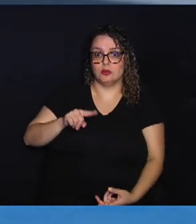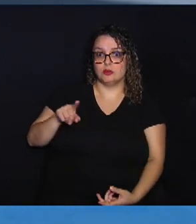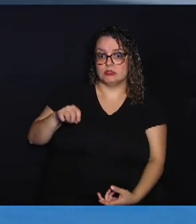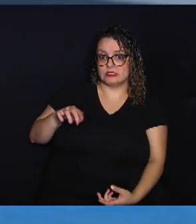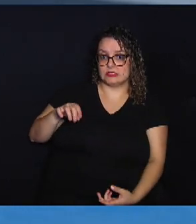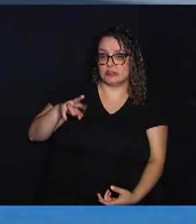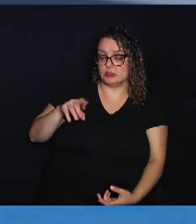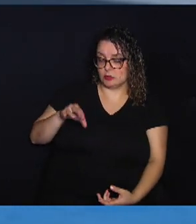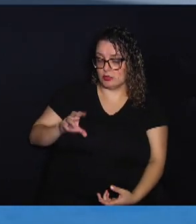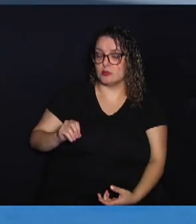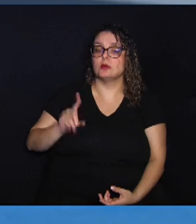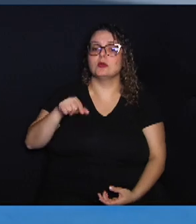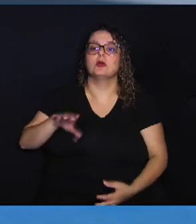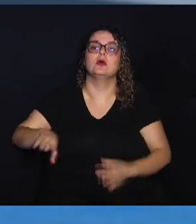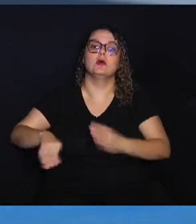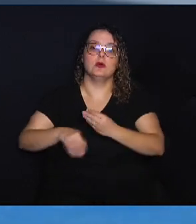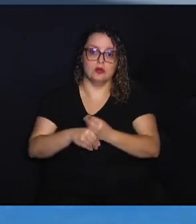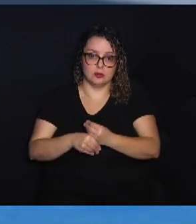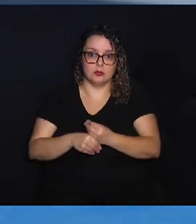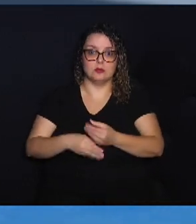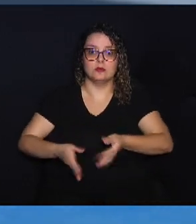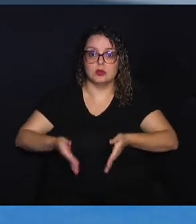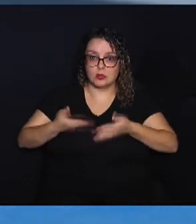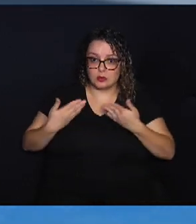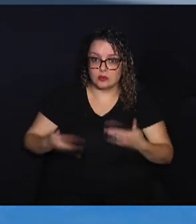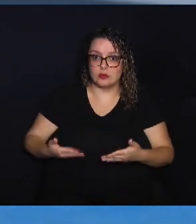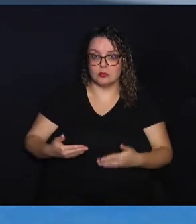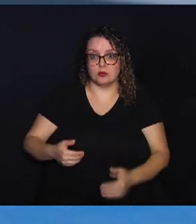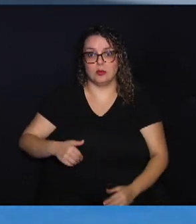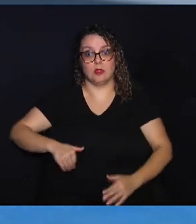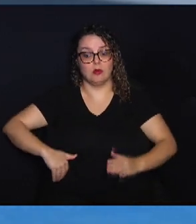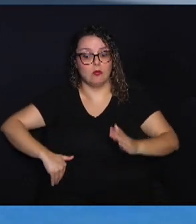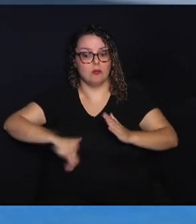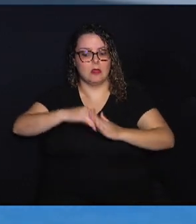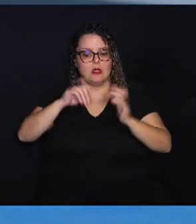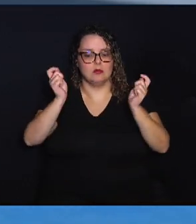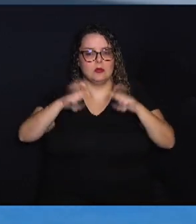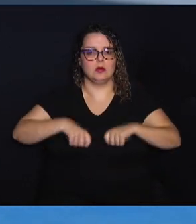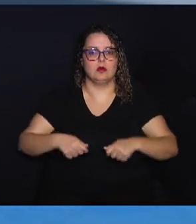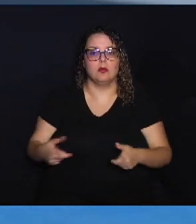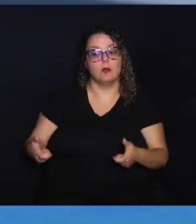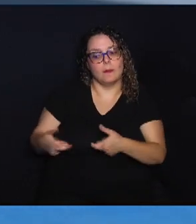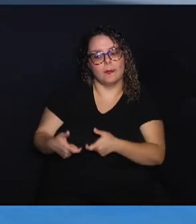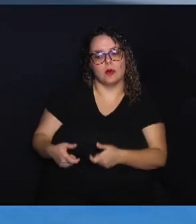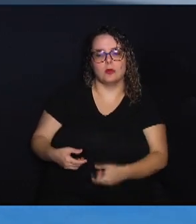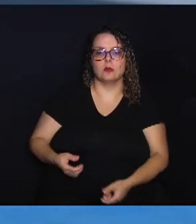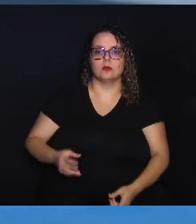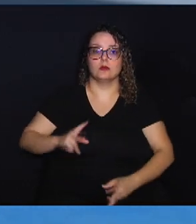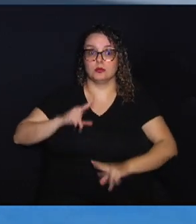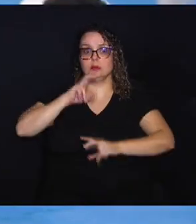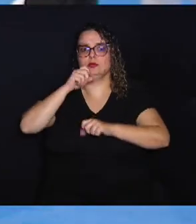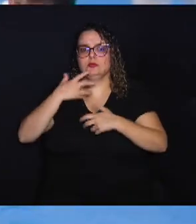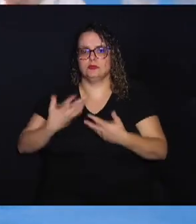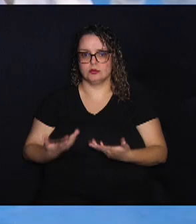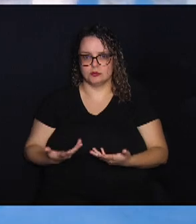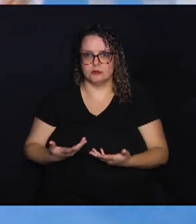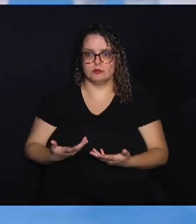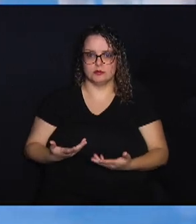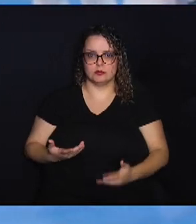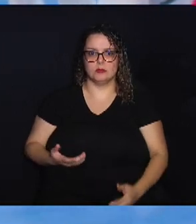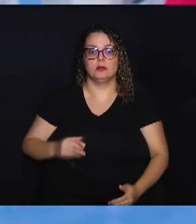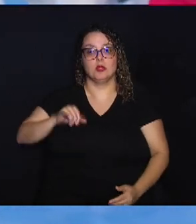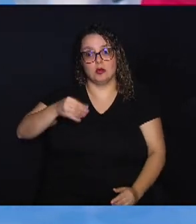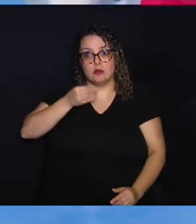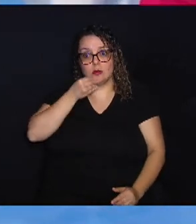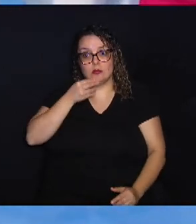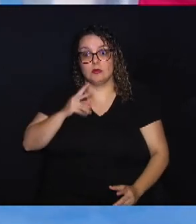que complementa o princípio da suavidade, que é o máximo de eficiência com o mínimo de esforço. Então eu aproveito da força do